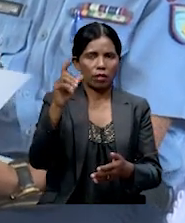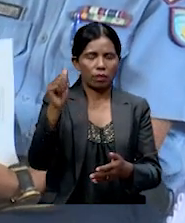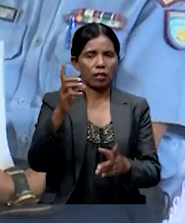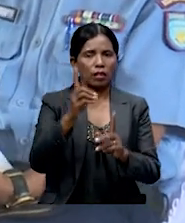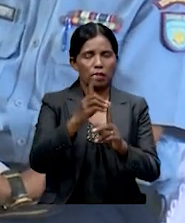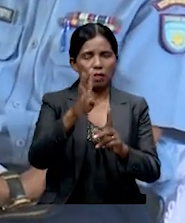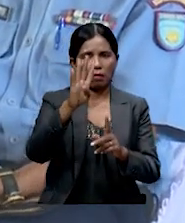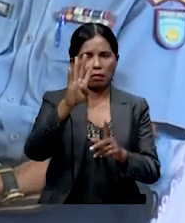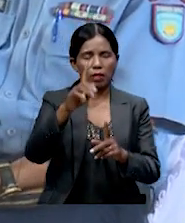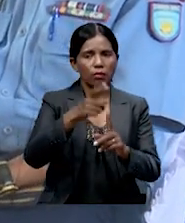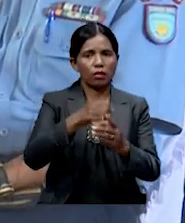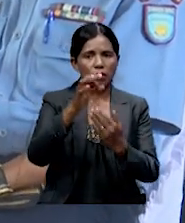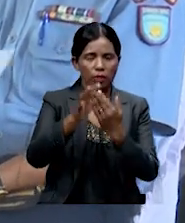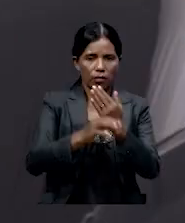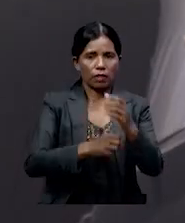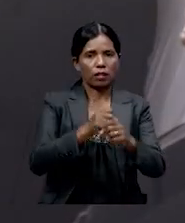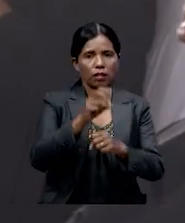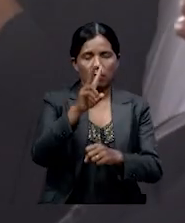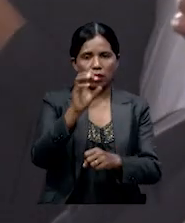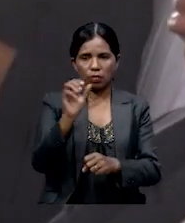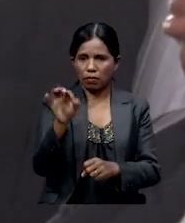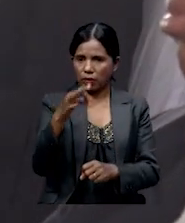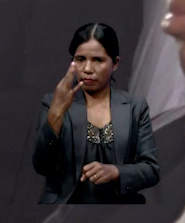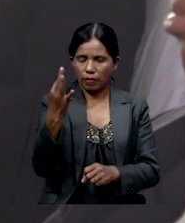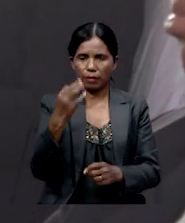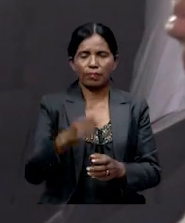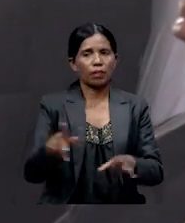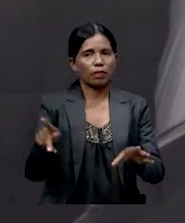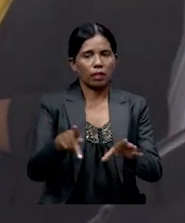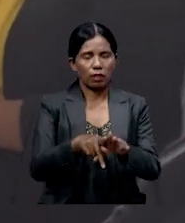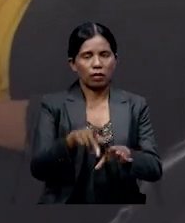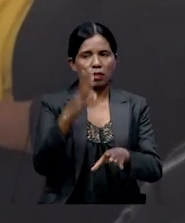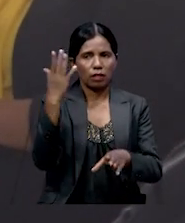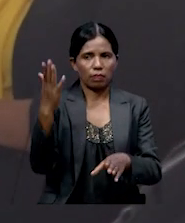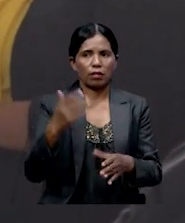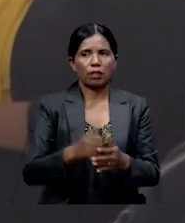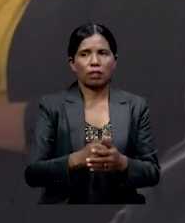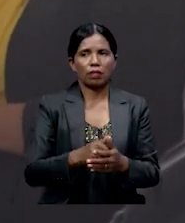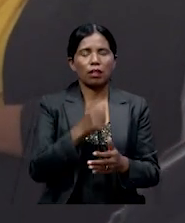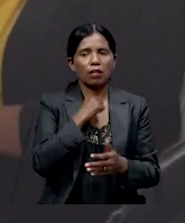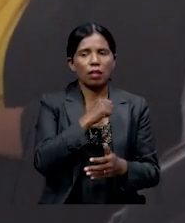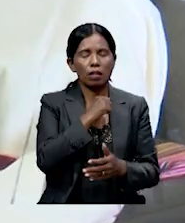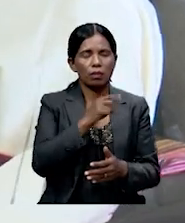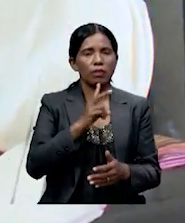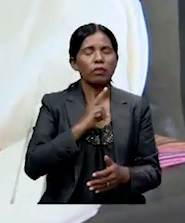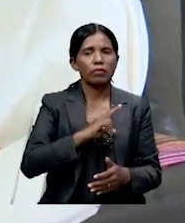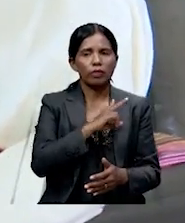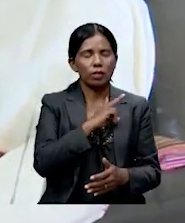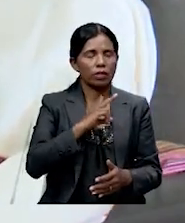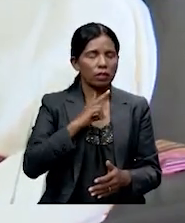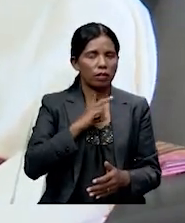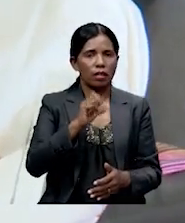fulan fevereiro, tinerin rua Sanulu Resensian. Participa e simpósio ne Dom Virgílio Cardeal do Carmo da Silva